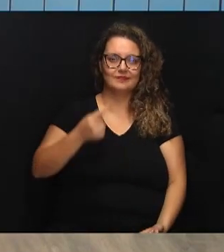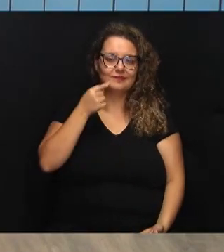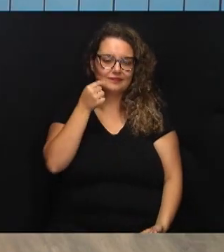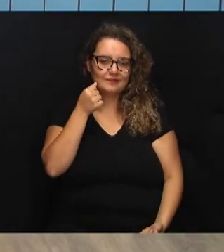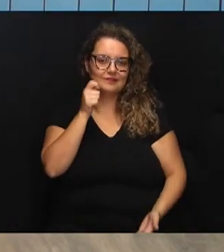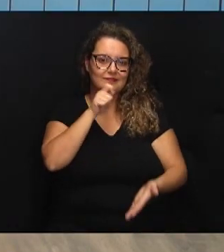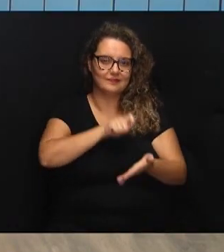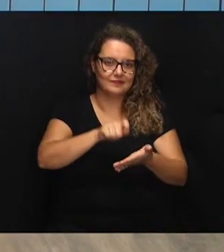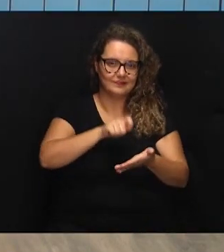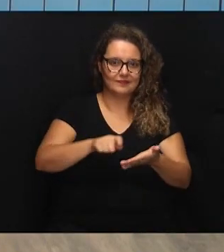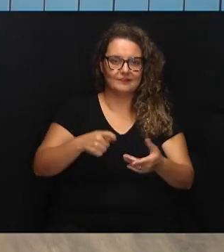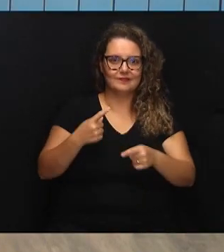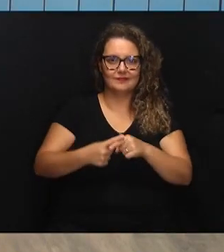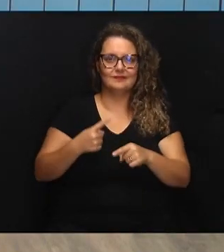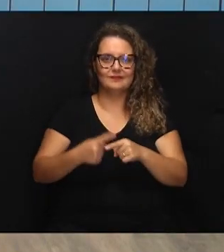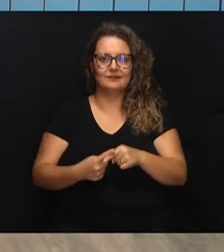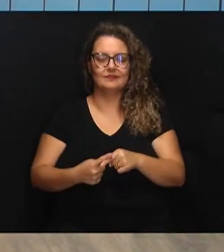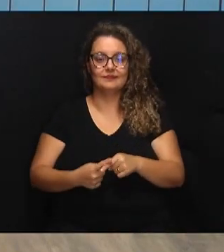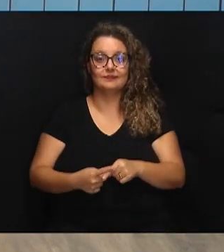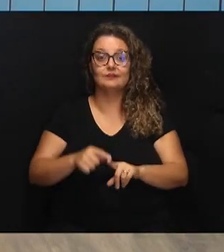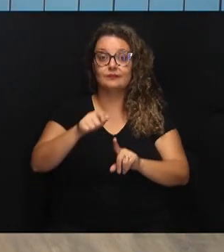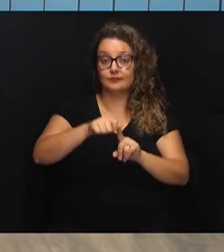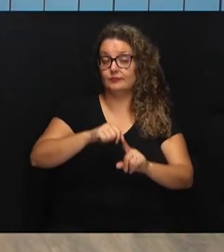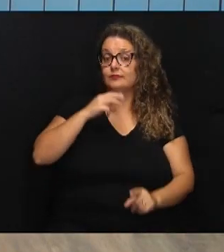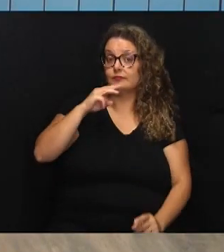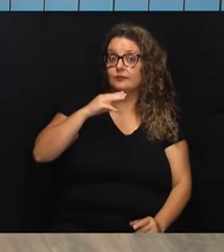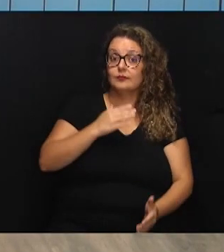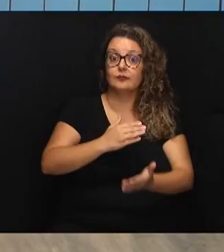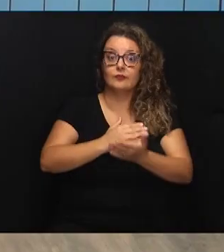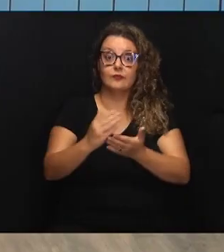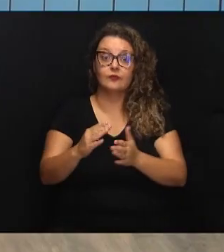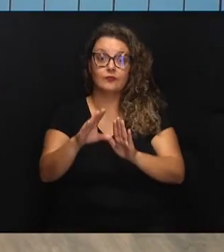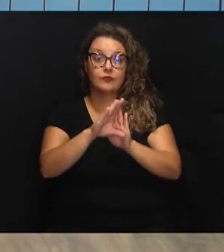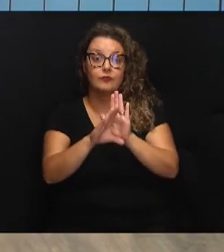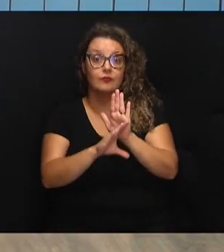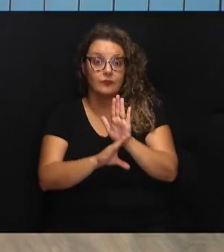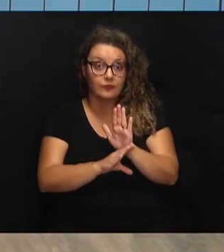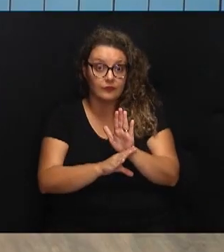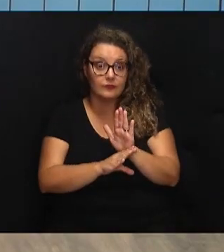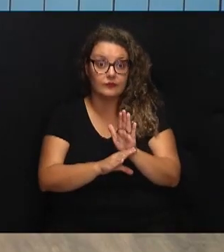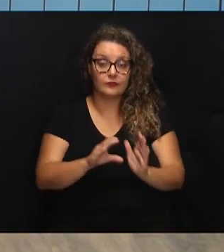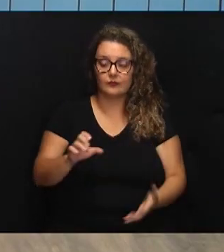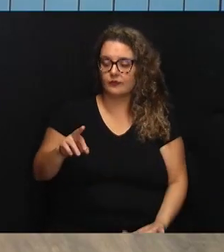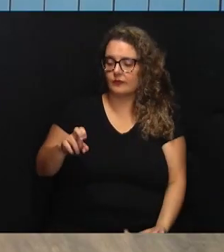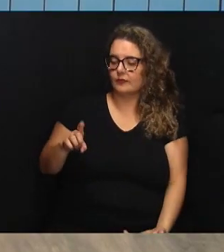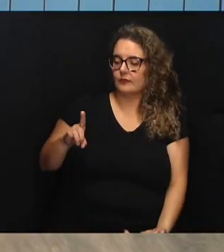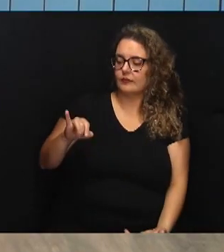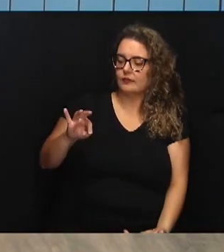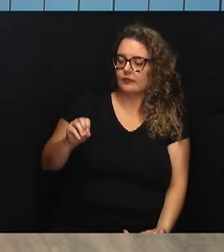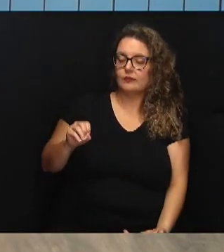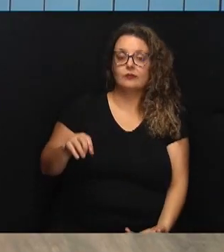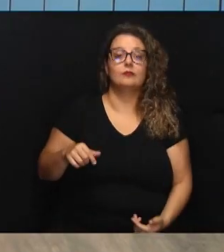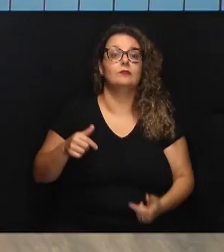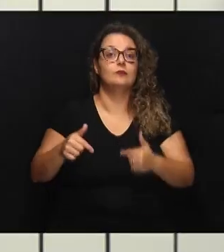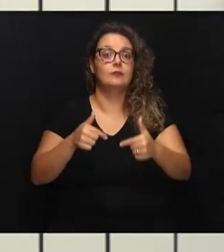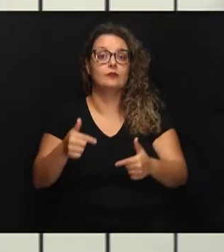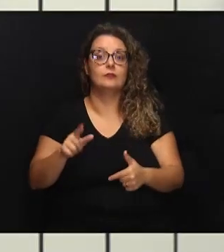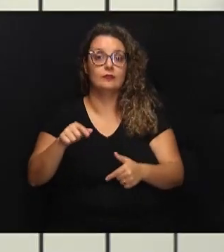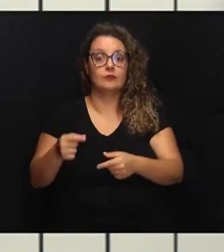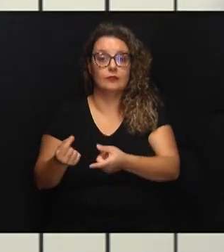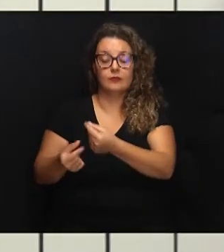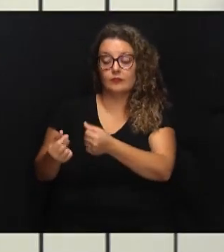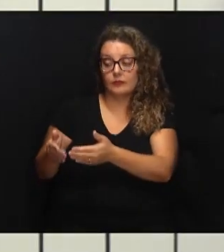ponta do lápis. Porque em março começou o programa Crédito do Trabalhador, que é um